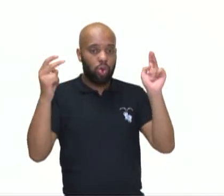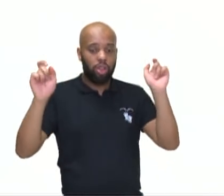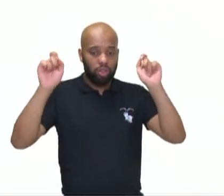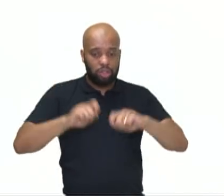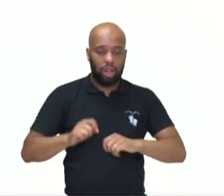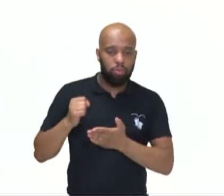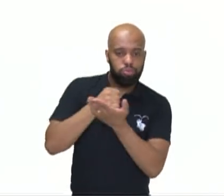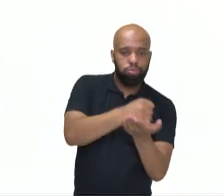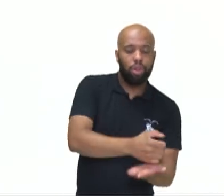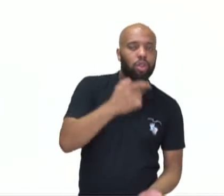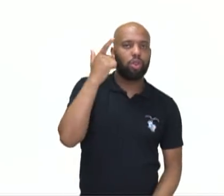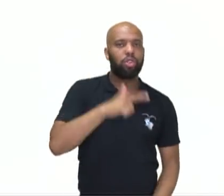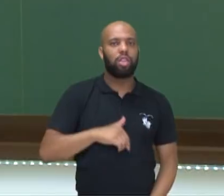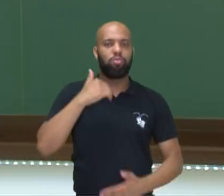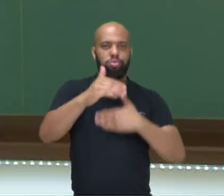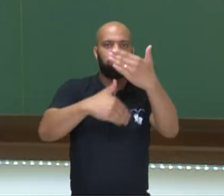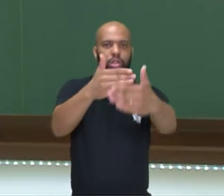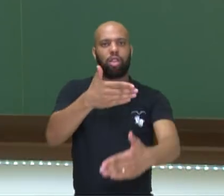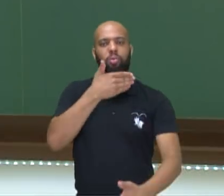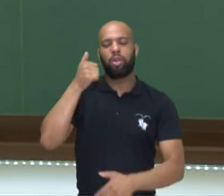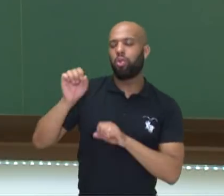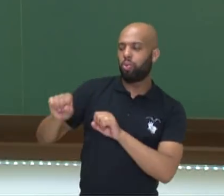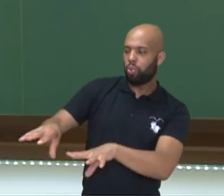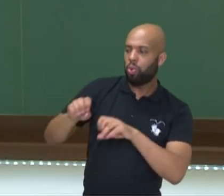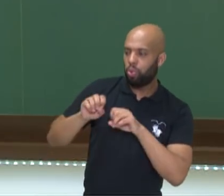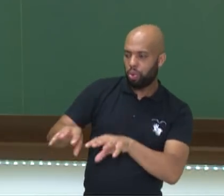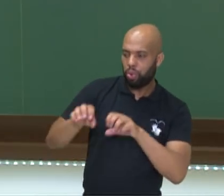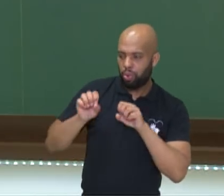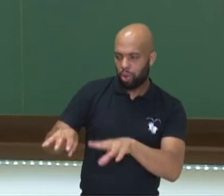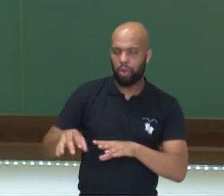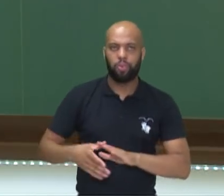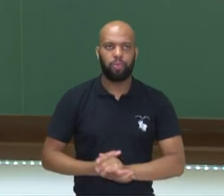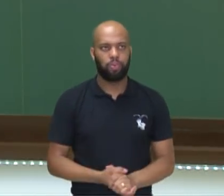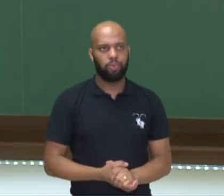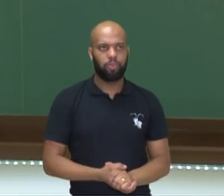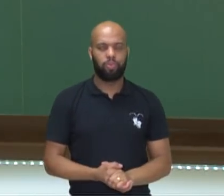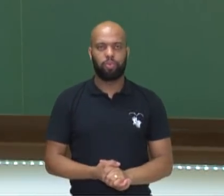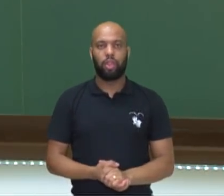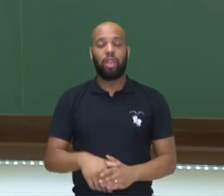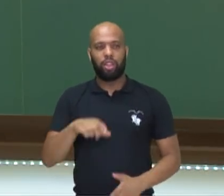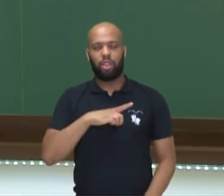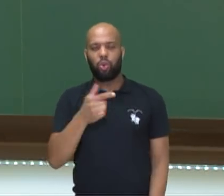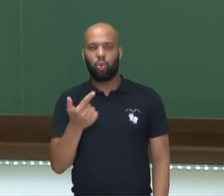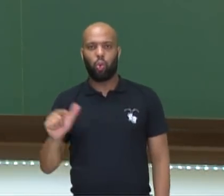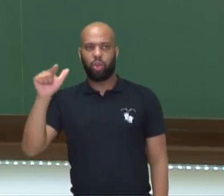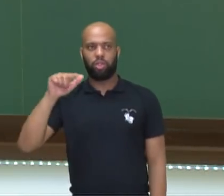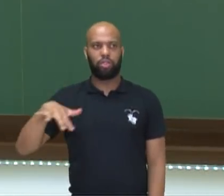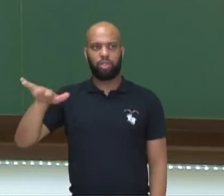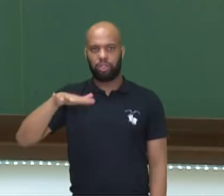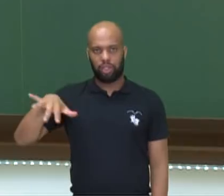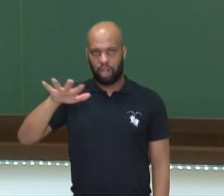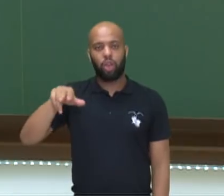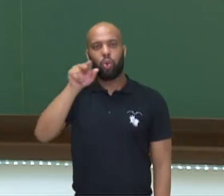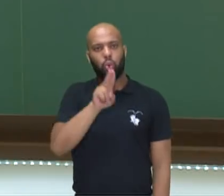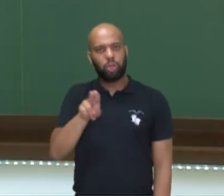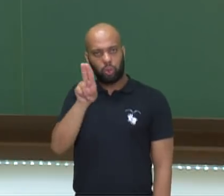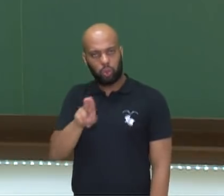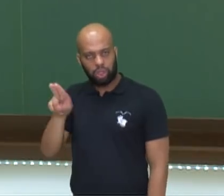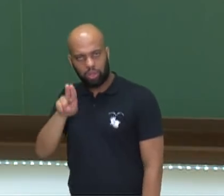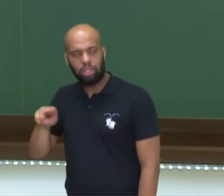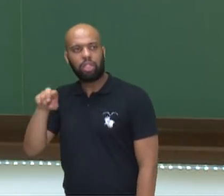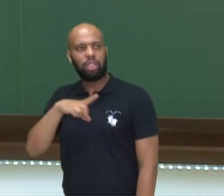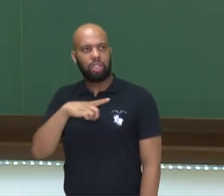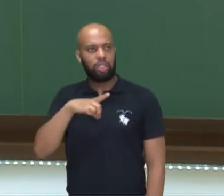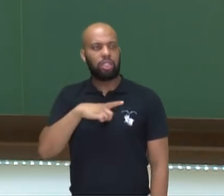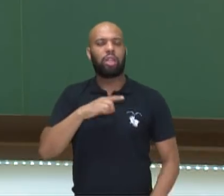poderiam ajudar no ensino, na educação. Outro uso que tem